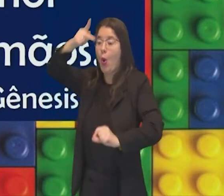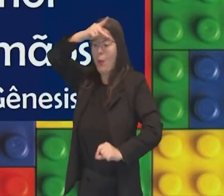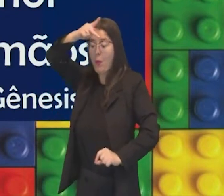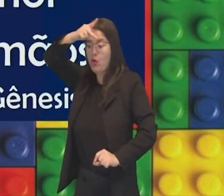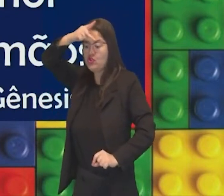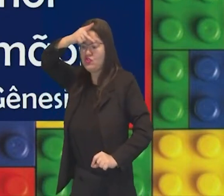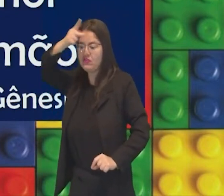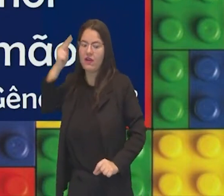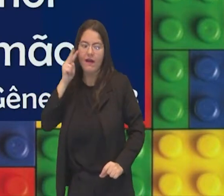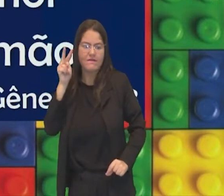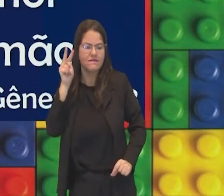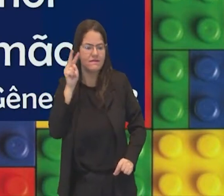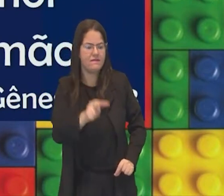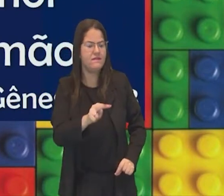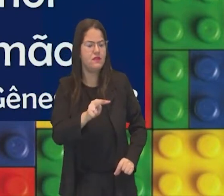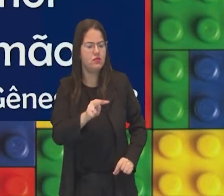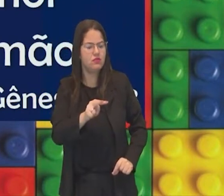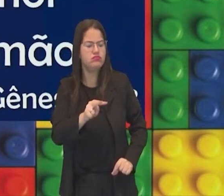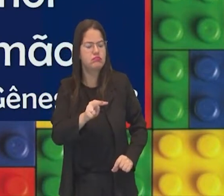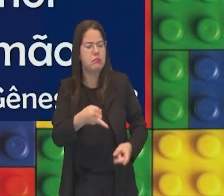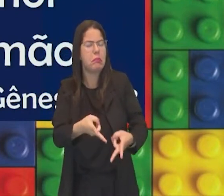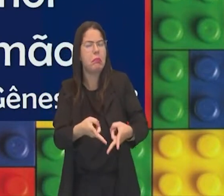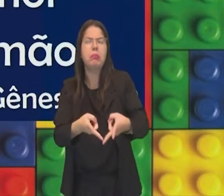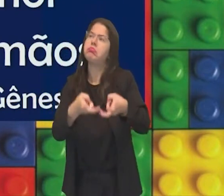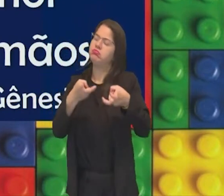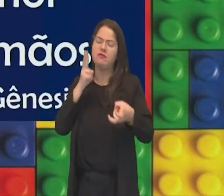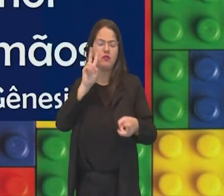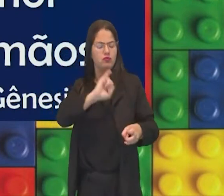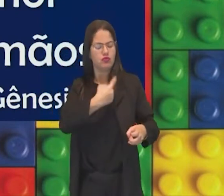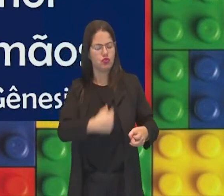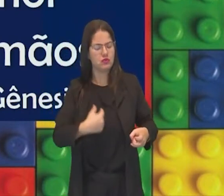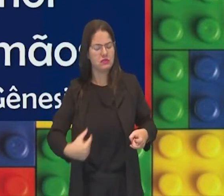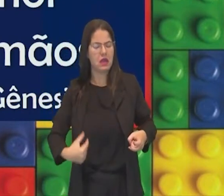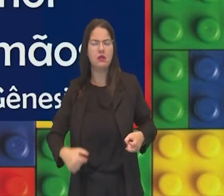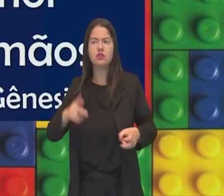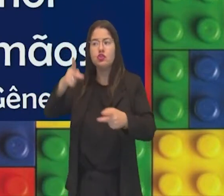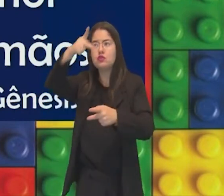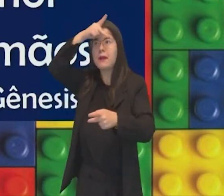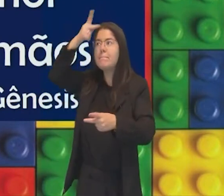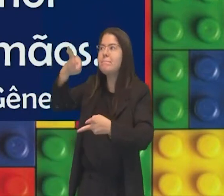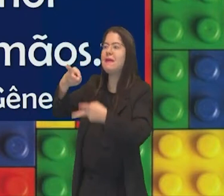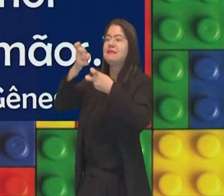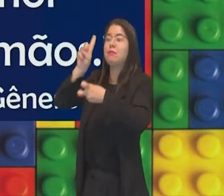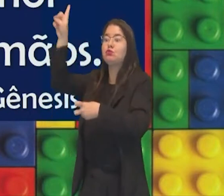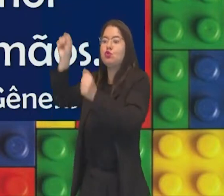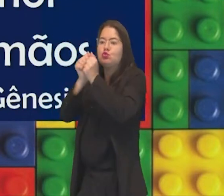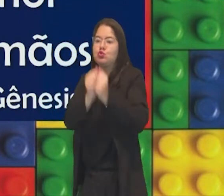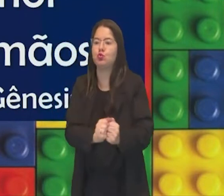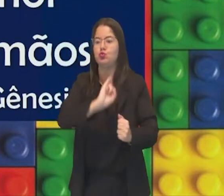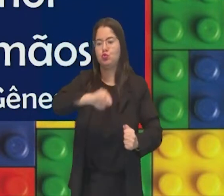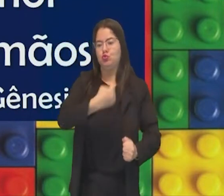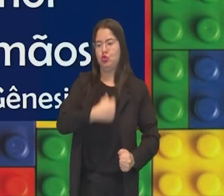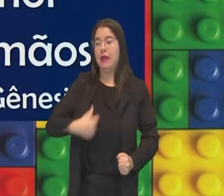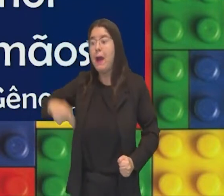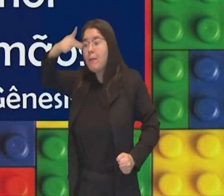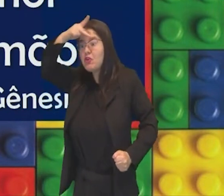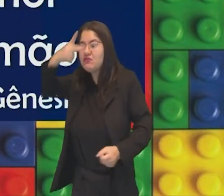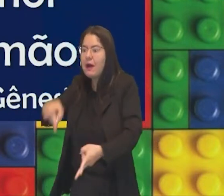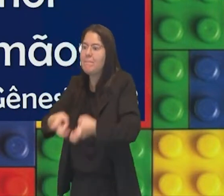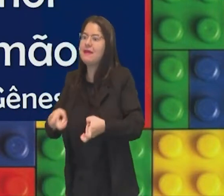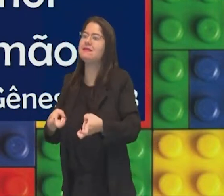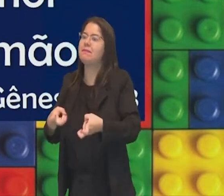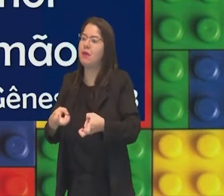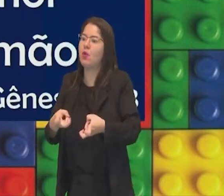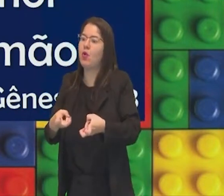Potifar viu que o Senhor estava com José e que tudo o que ele fazia,